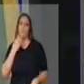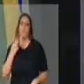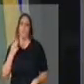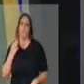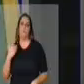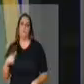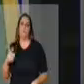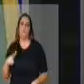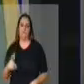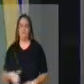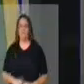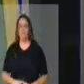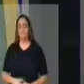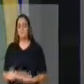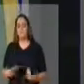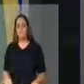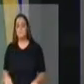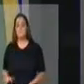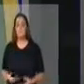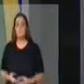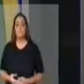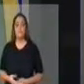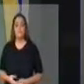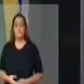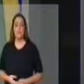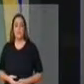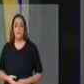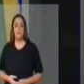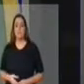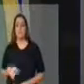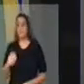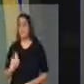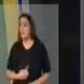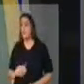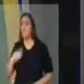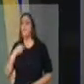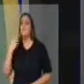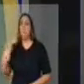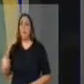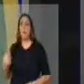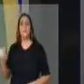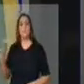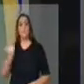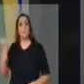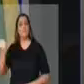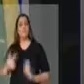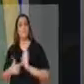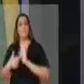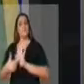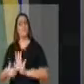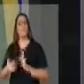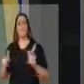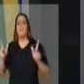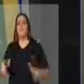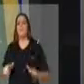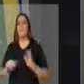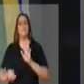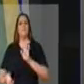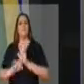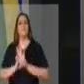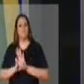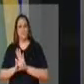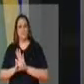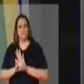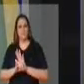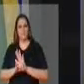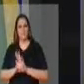a voz laríngea. A gente pode dizer que a nossa voz, ela nos representa como indivíduos, é como a nossa identidade. E é